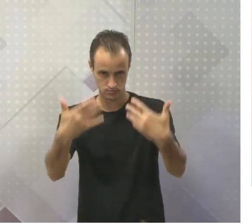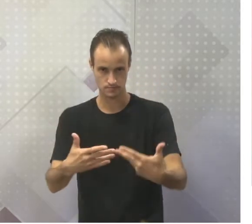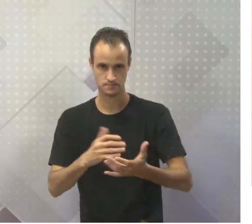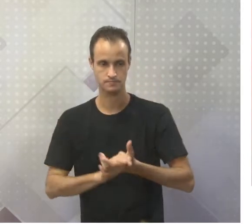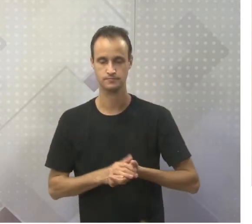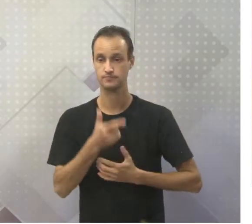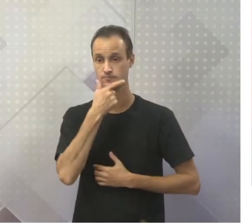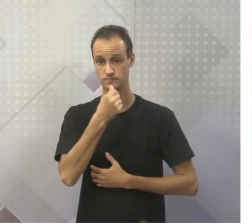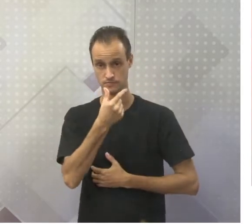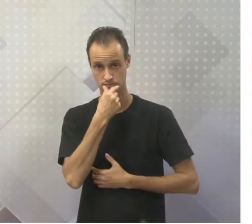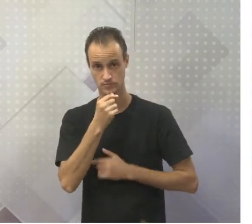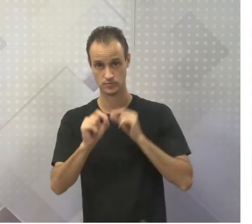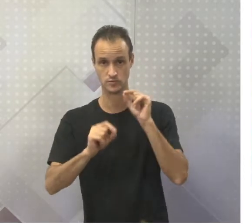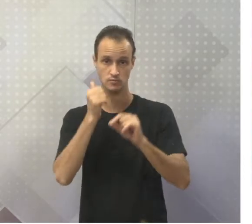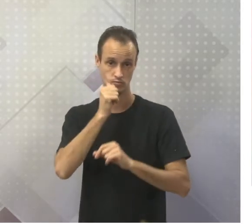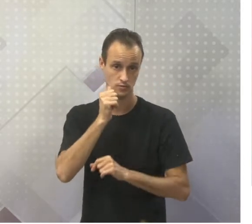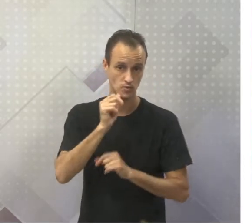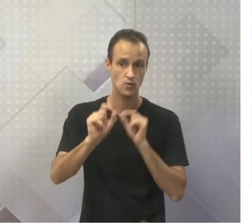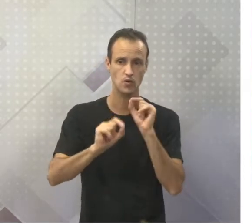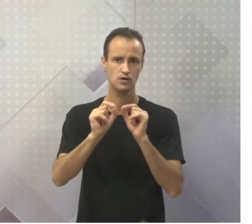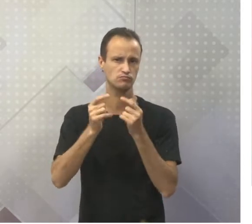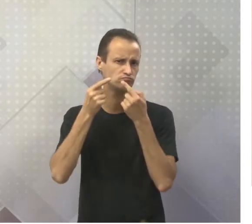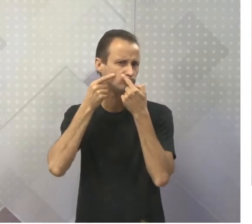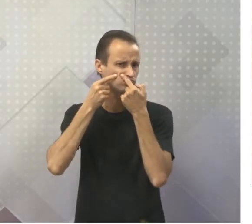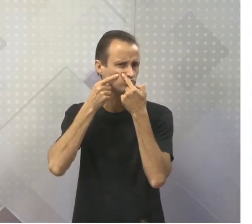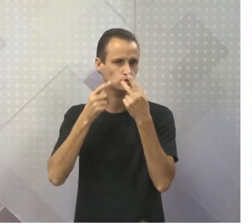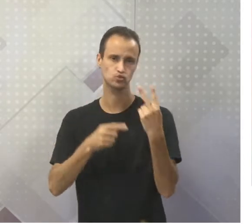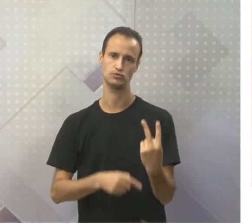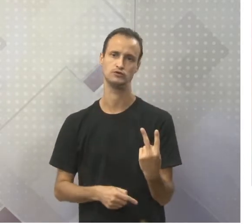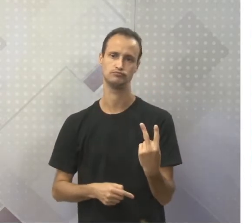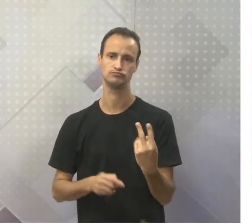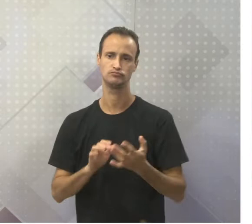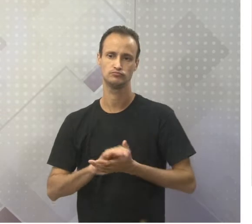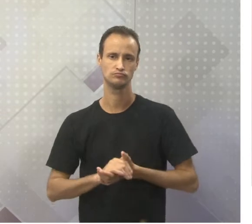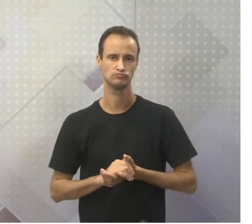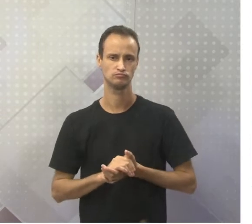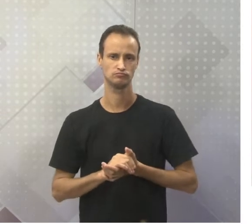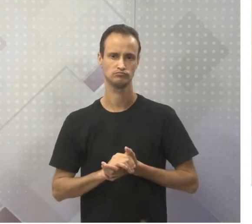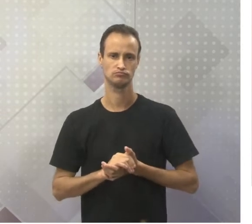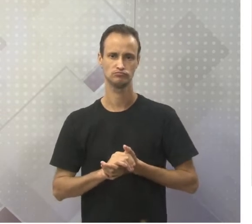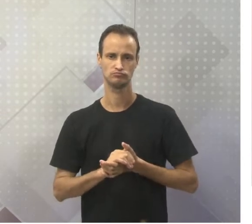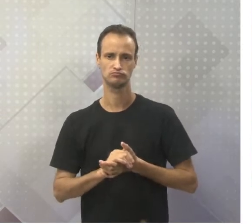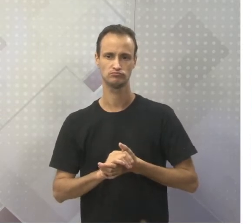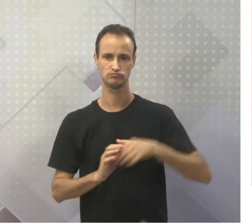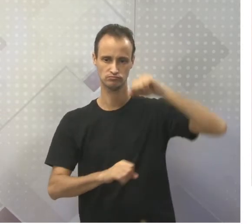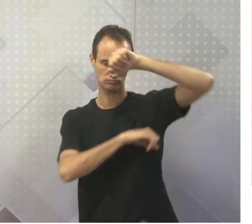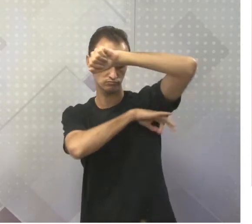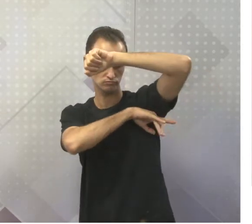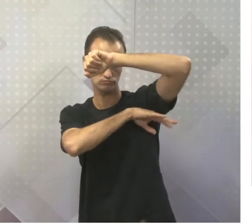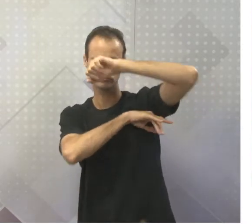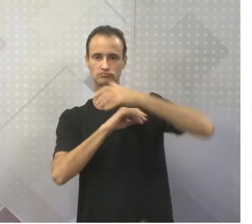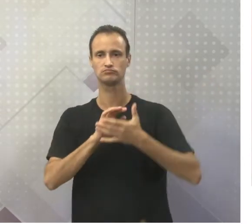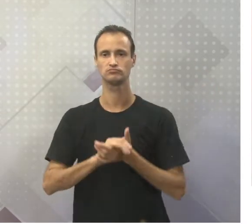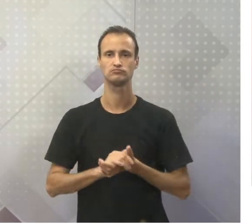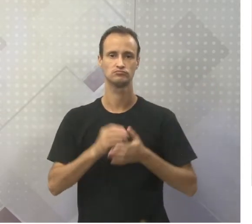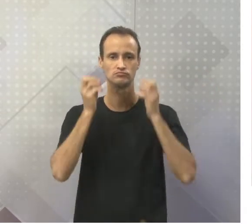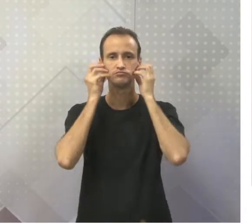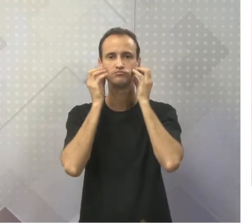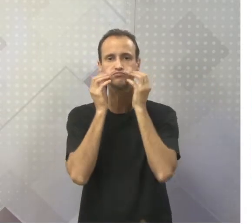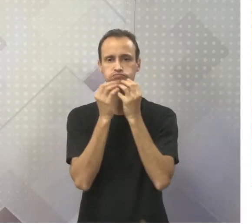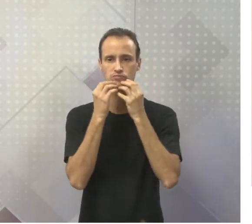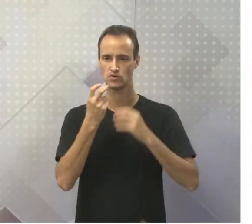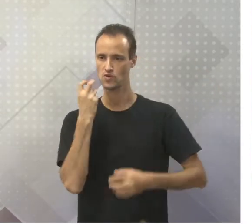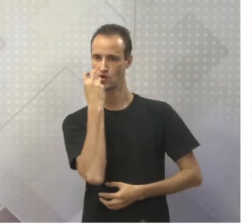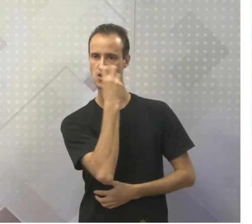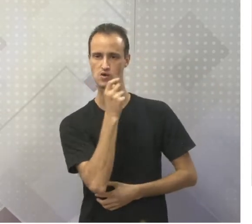Os meninos, e meninas, acne aparece nos dois, crescimento de pelos na axila, penugem e barba, a voz do